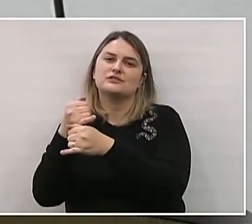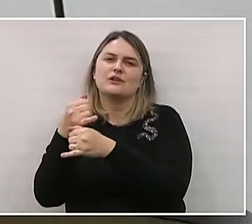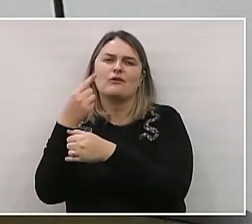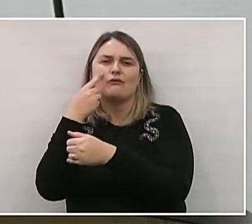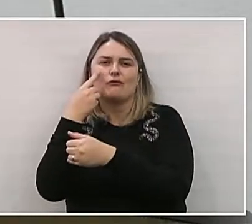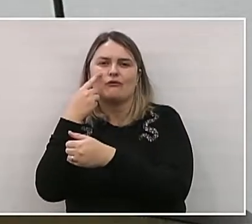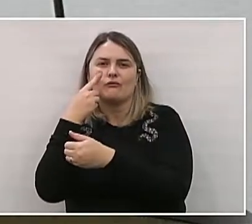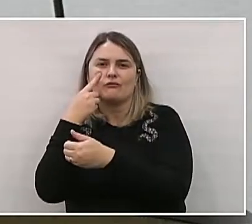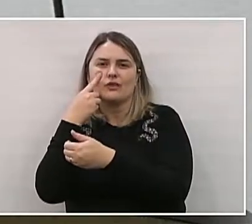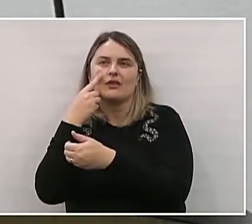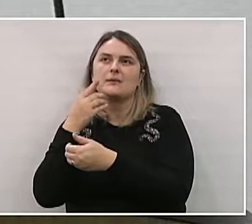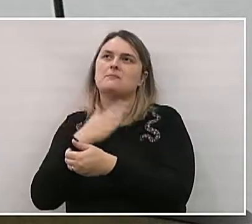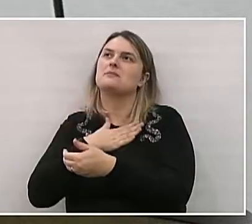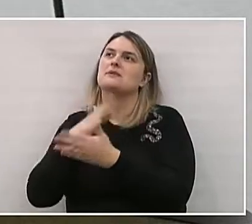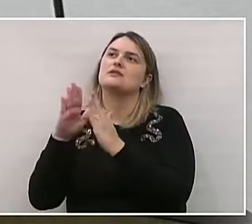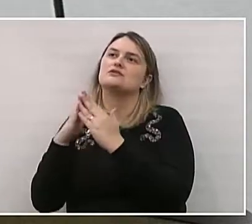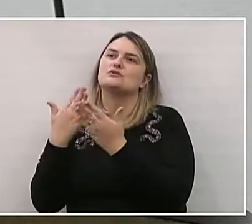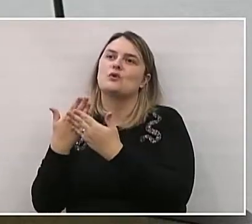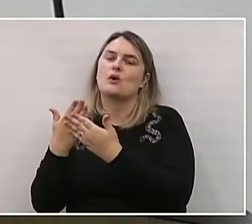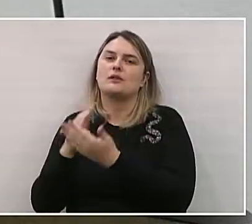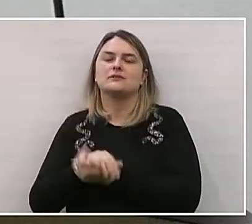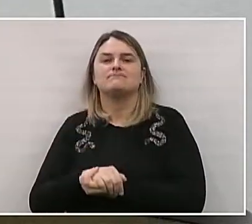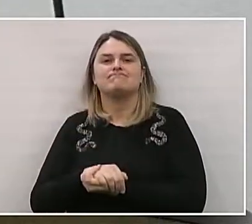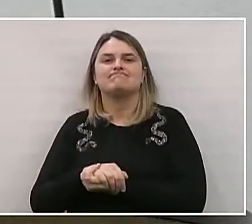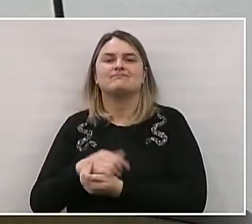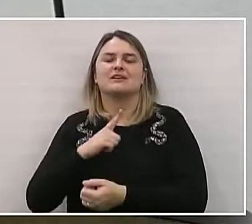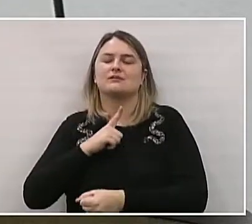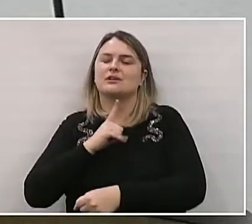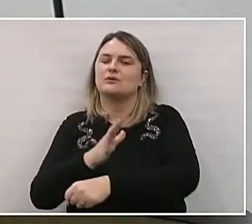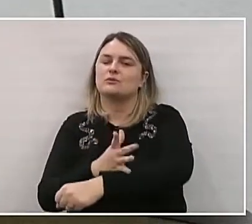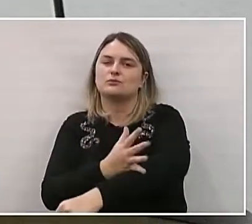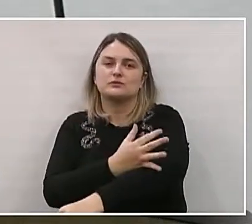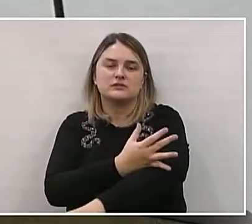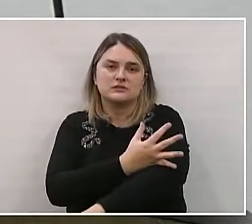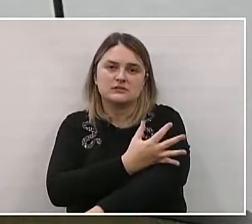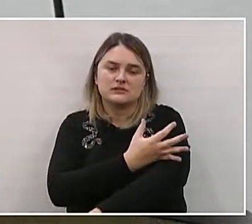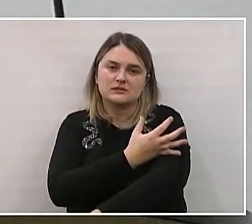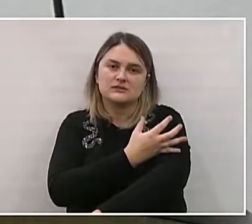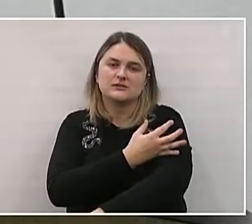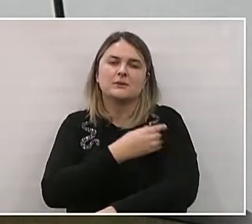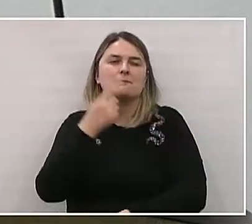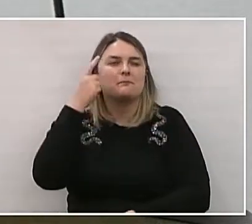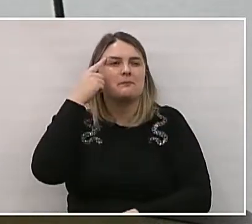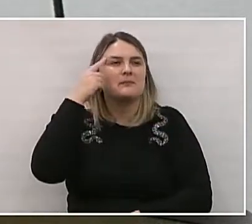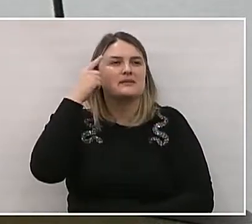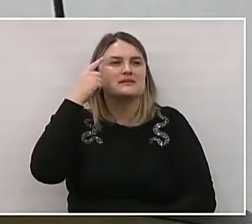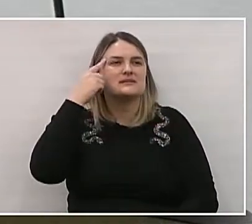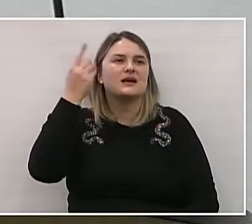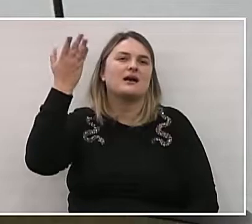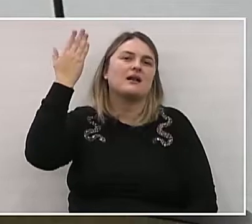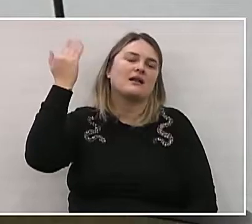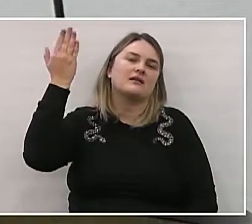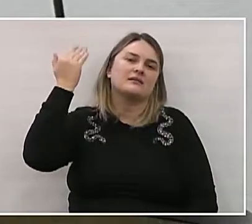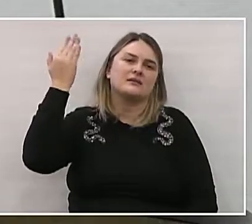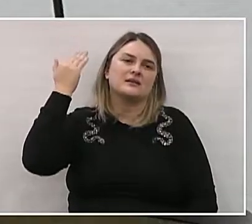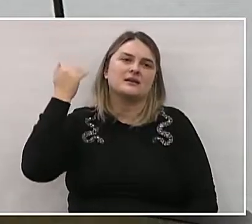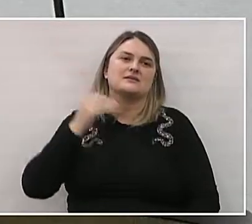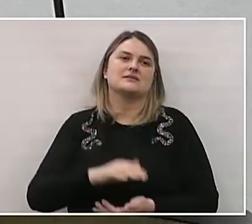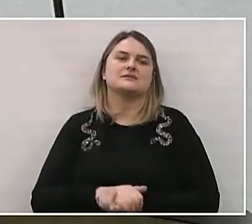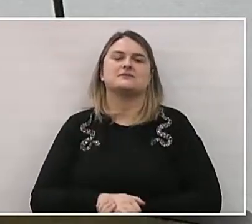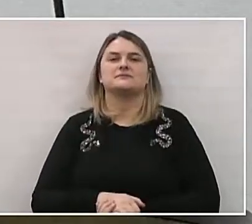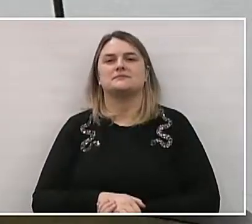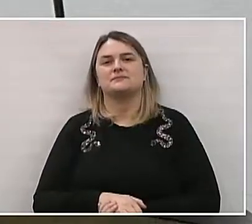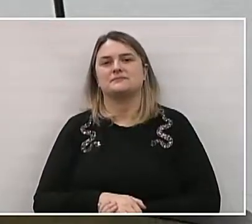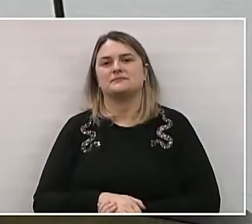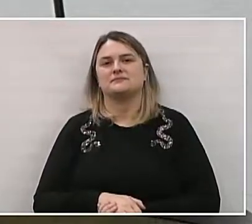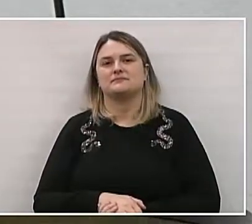colégio, onde eu estudei. Então, é muito emocionante falar, voltando o tempo atrás, né? Então, você dá um nó na